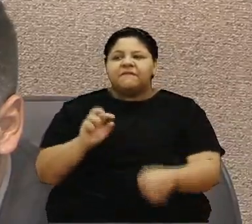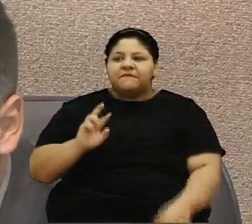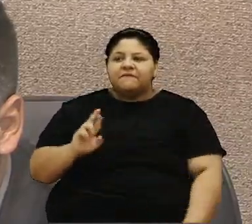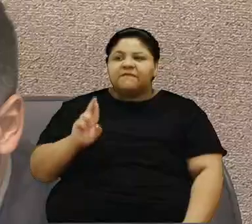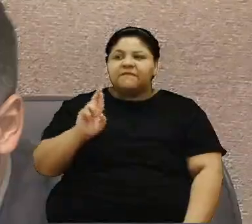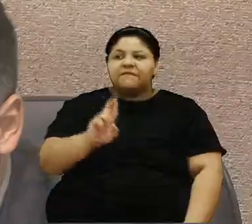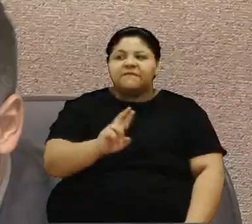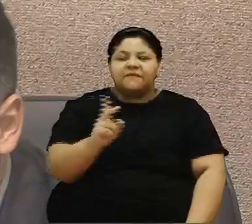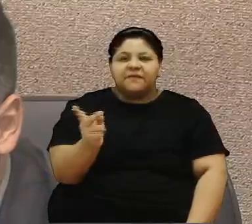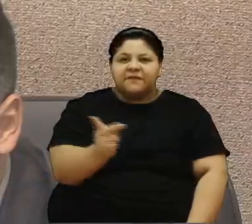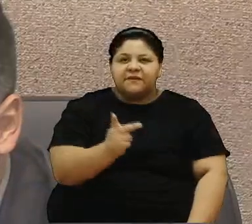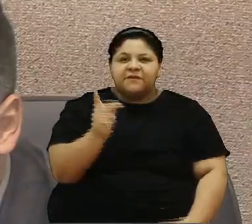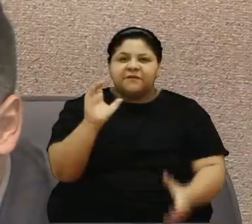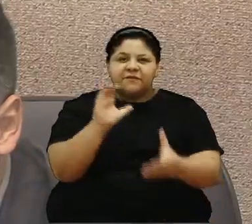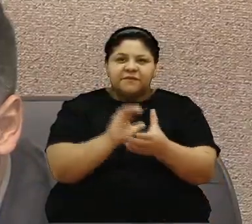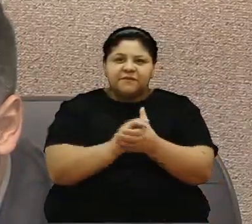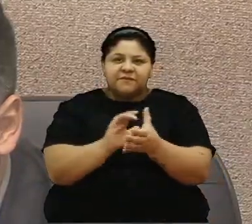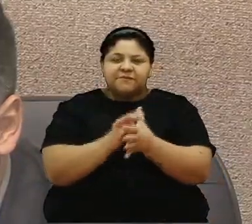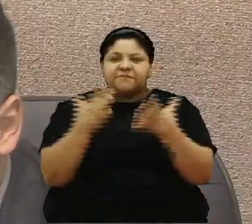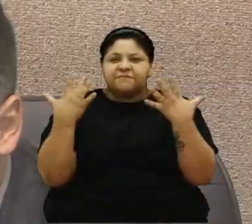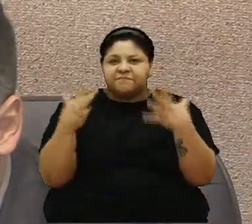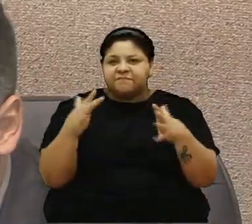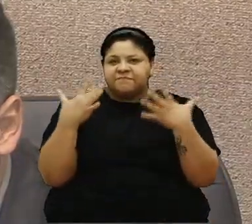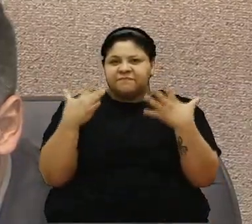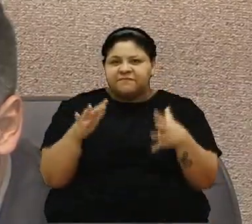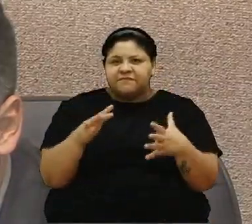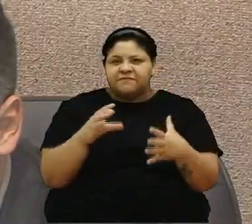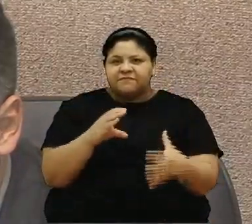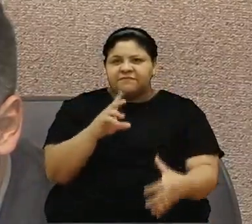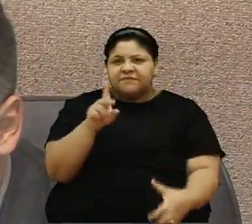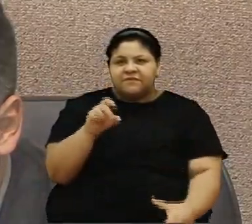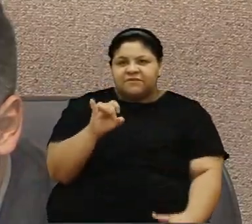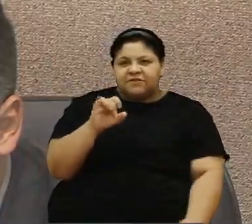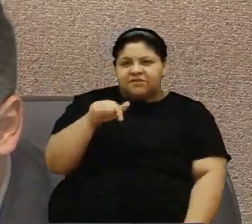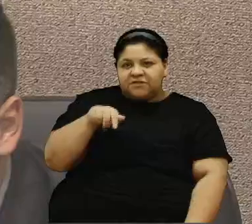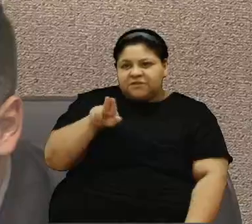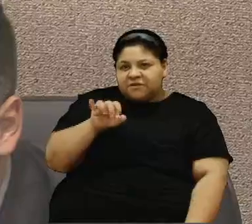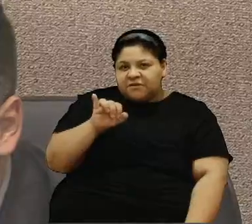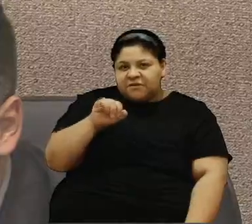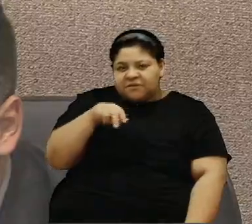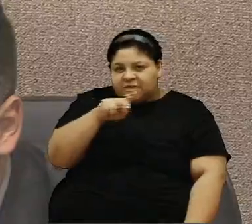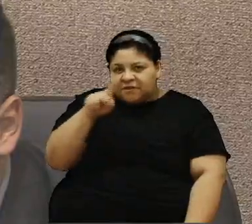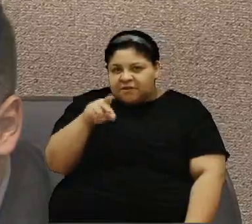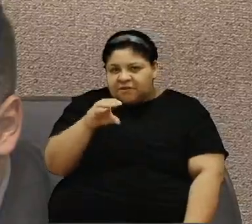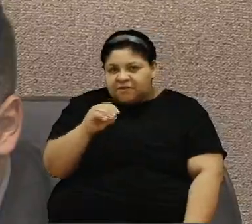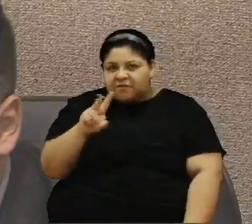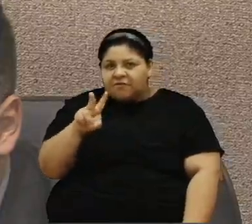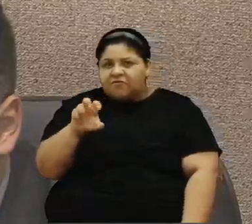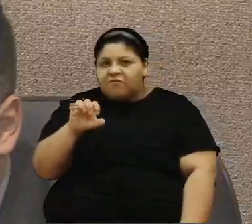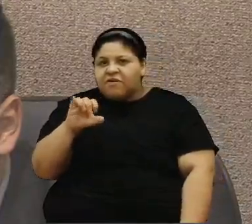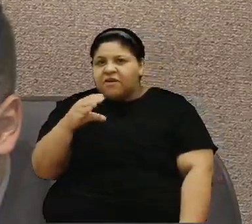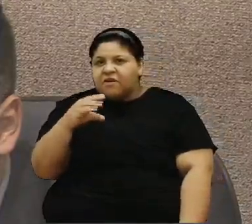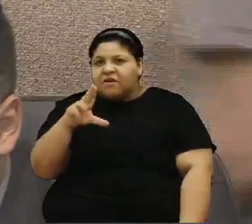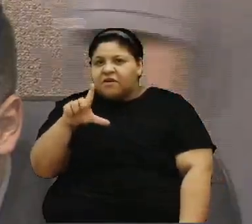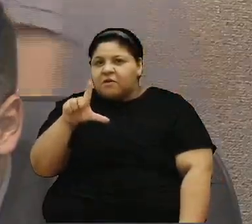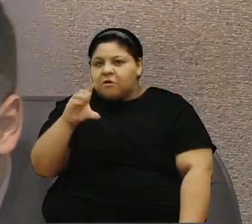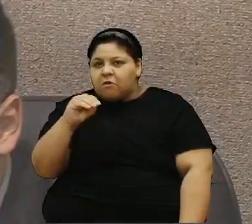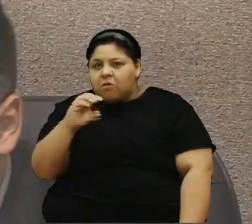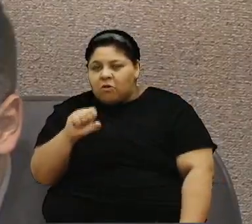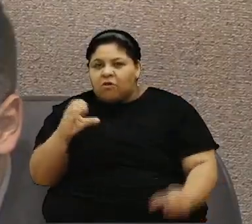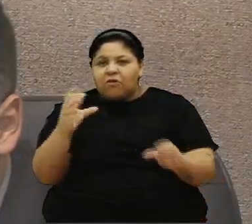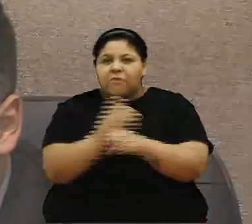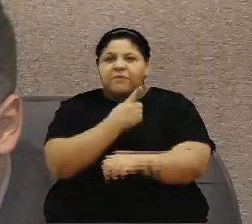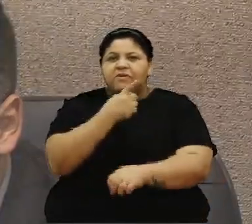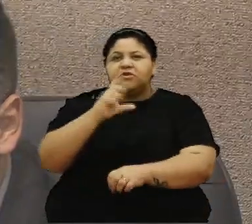do César, o esposo dela, esse voto de congratulações a Chiquinho Veículos, que está completando 18 anos, chegou à maioridade. E a Chiquinho